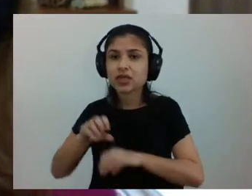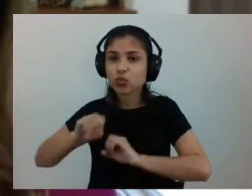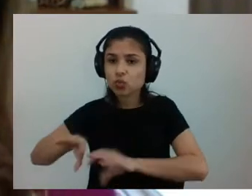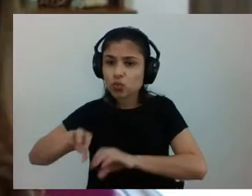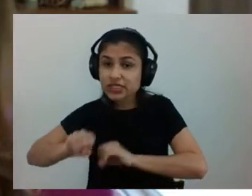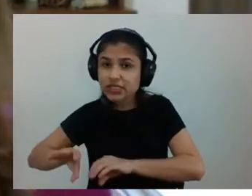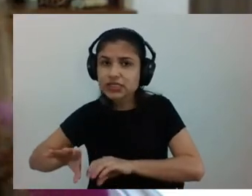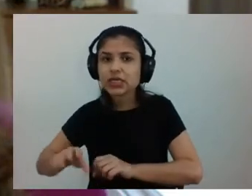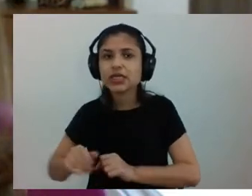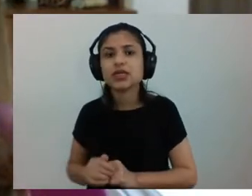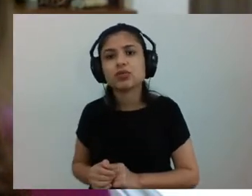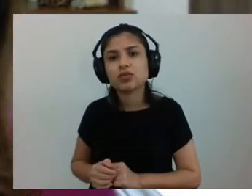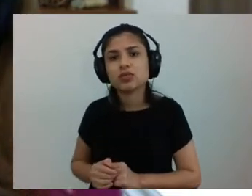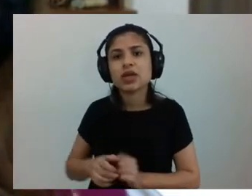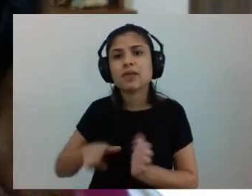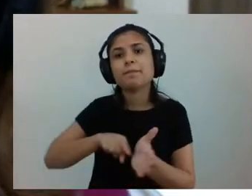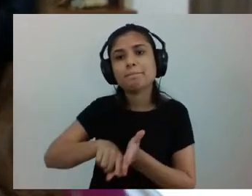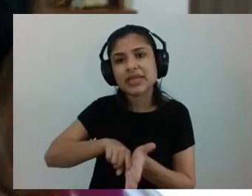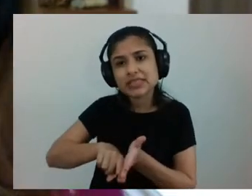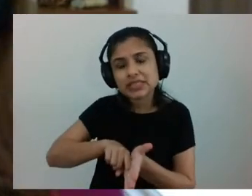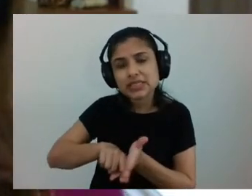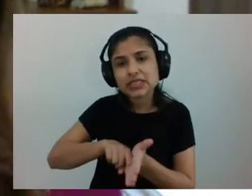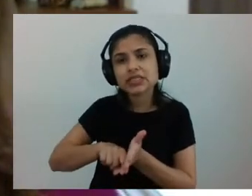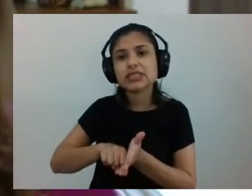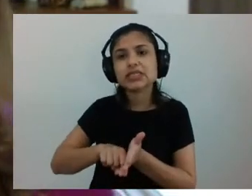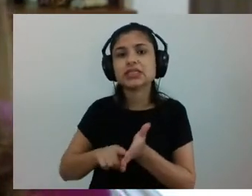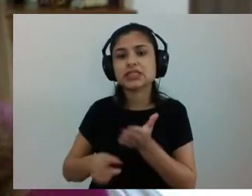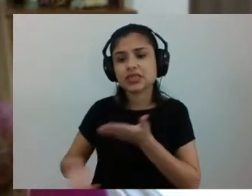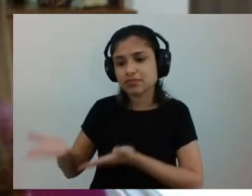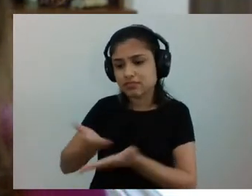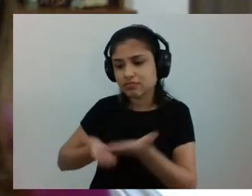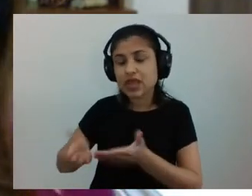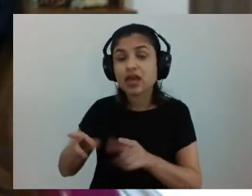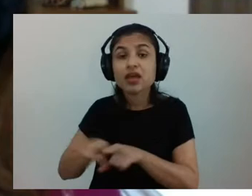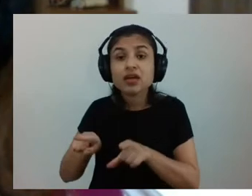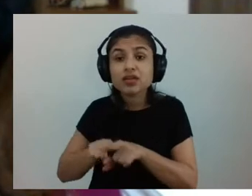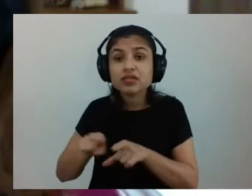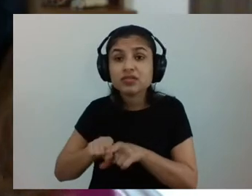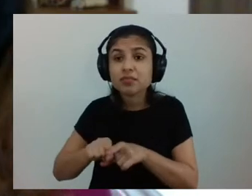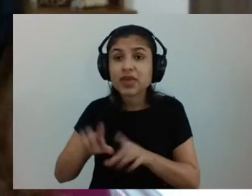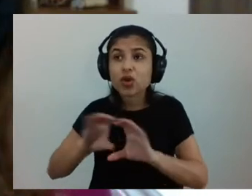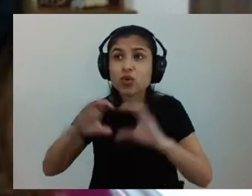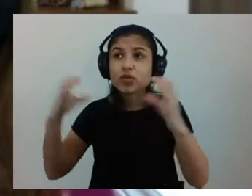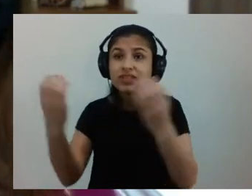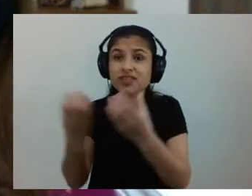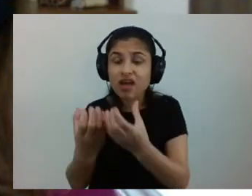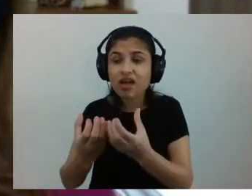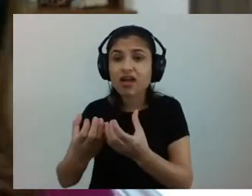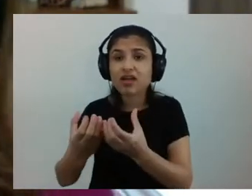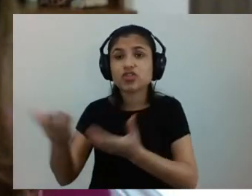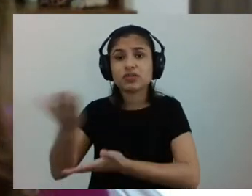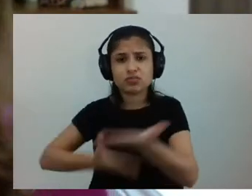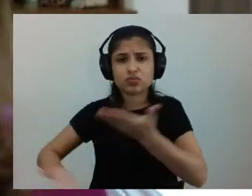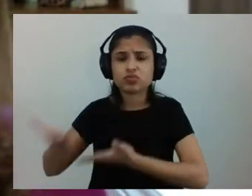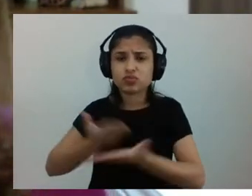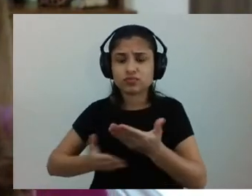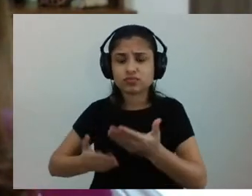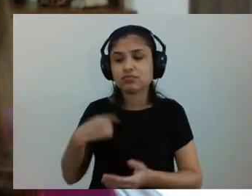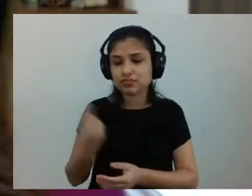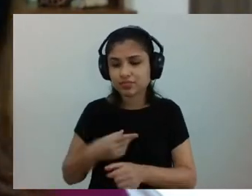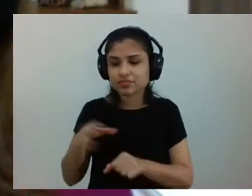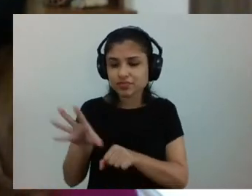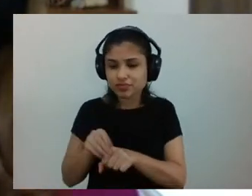consolida a pesquisa e a troca com a comunidade. Então, ao mesmo tempo que a gente leva o conhecimento, a gente também